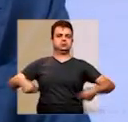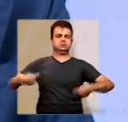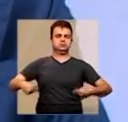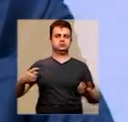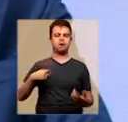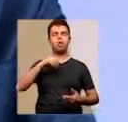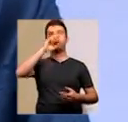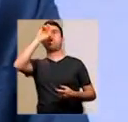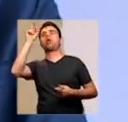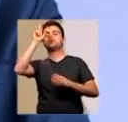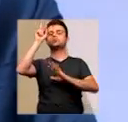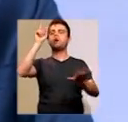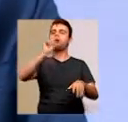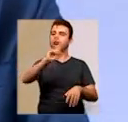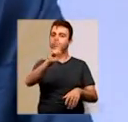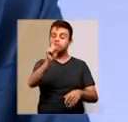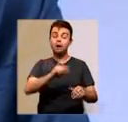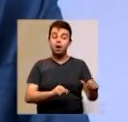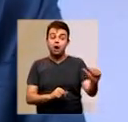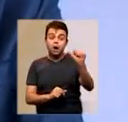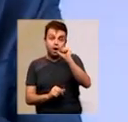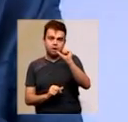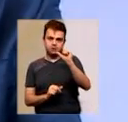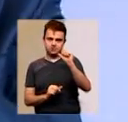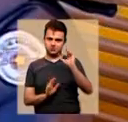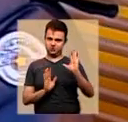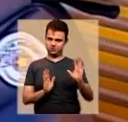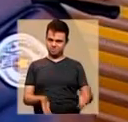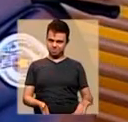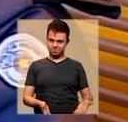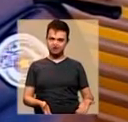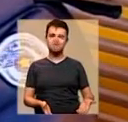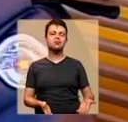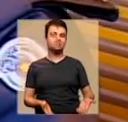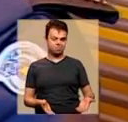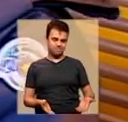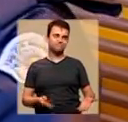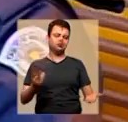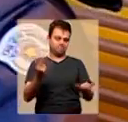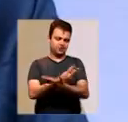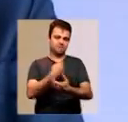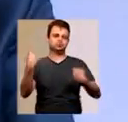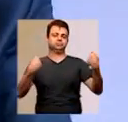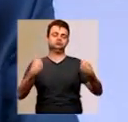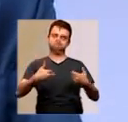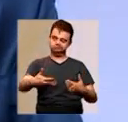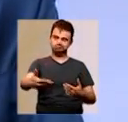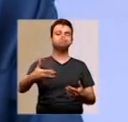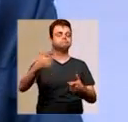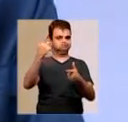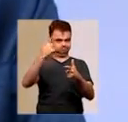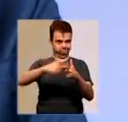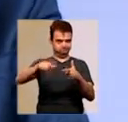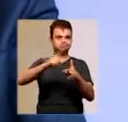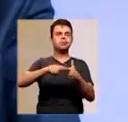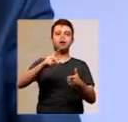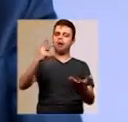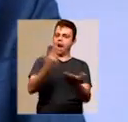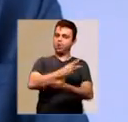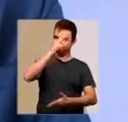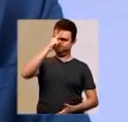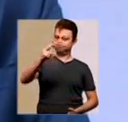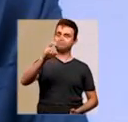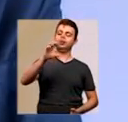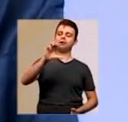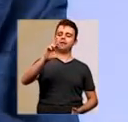não é estar embriagada, basta estar sob o efeito de álcool. Sim. Exato. E aí acontece o crime